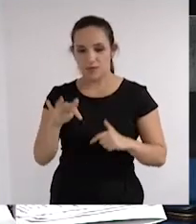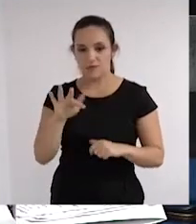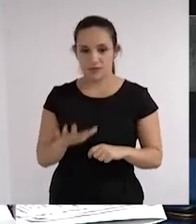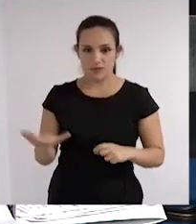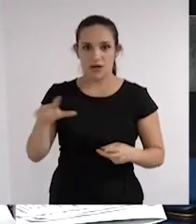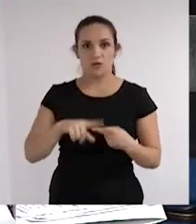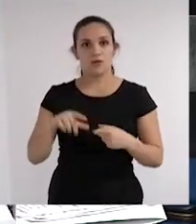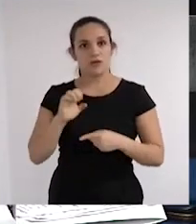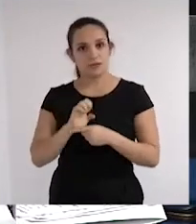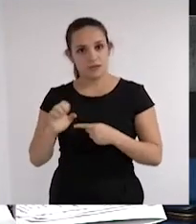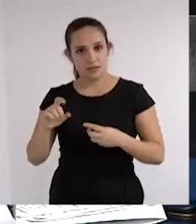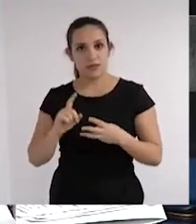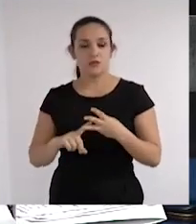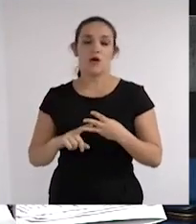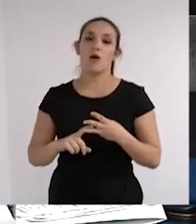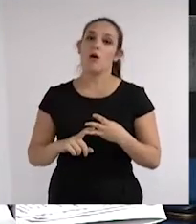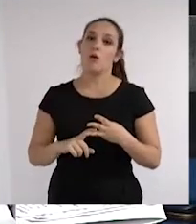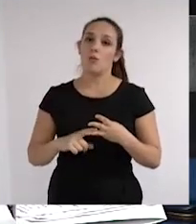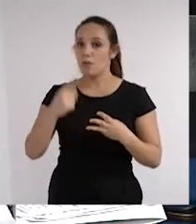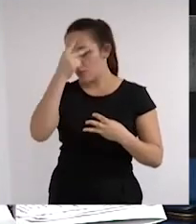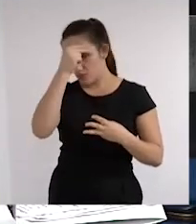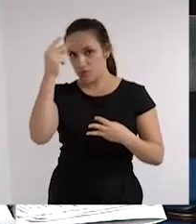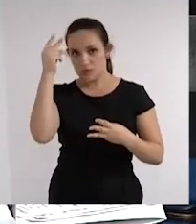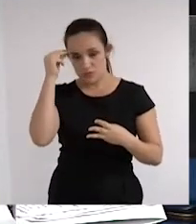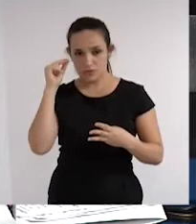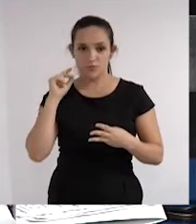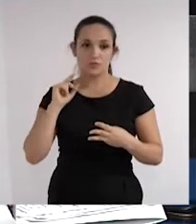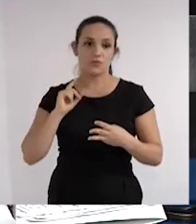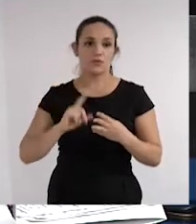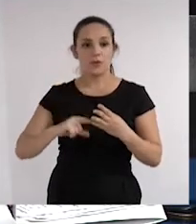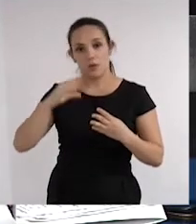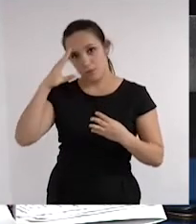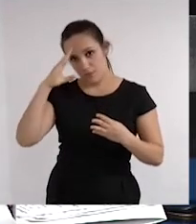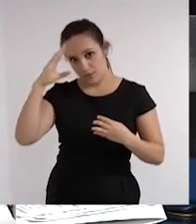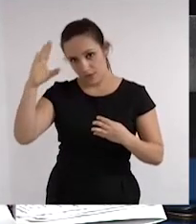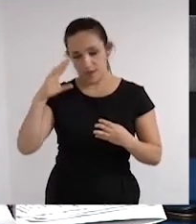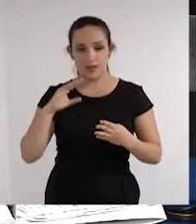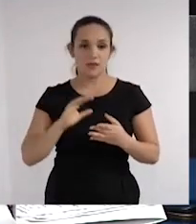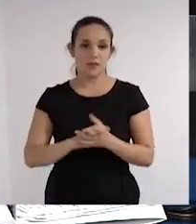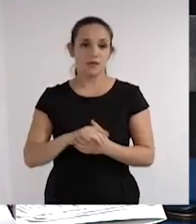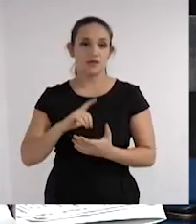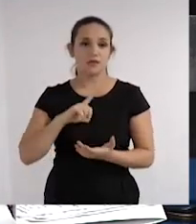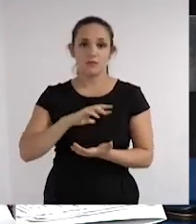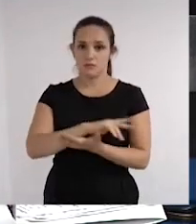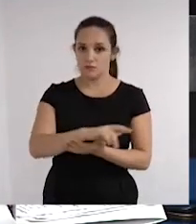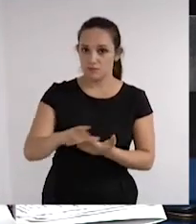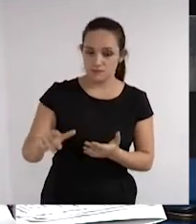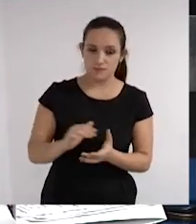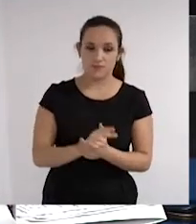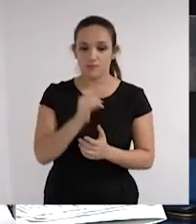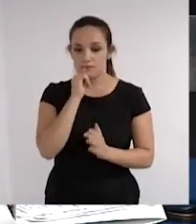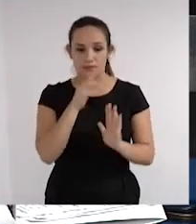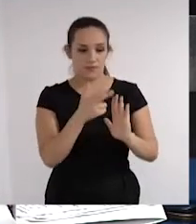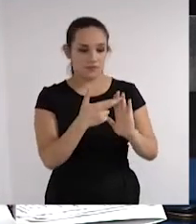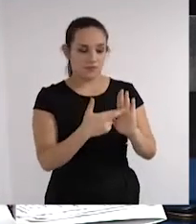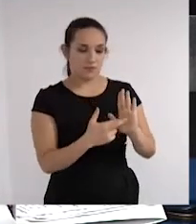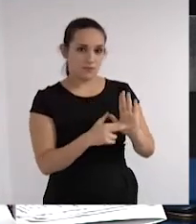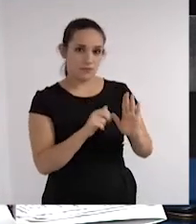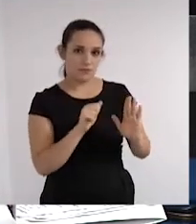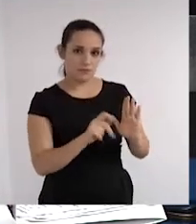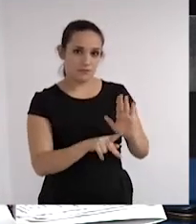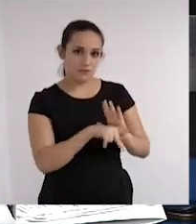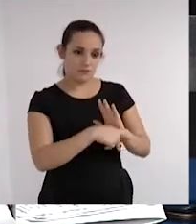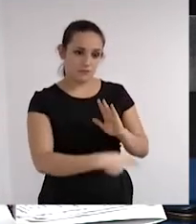Distrito Federal e dos municípios, dos militares dos Estados e do Distrito Federal. Deixa claro que o regime próprio de previdência social dos servidores